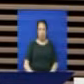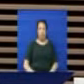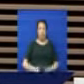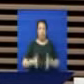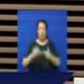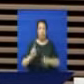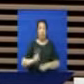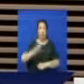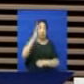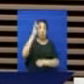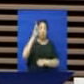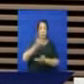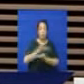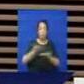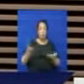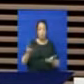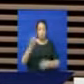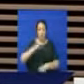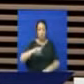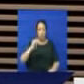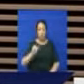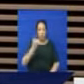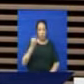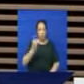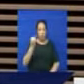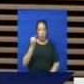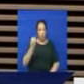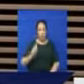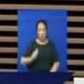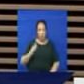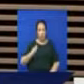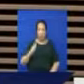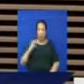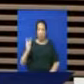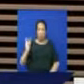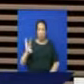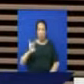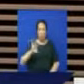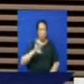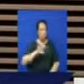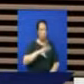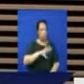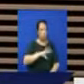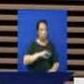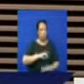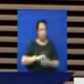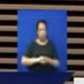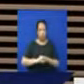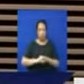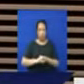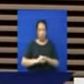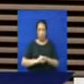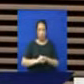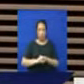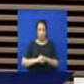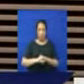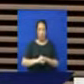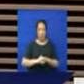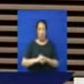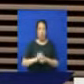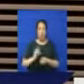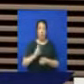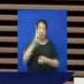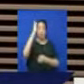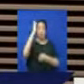significantes e relevantes na vida de cada um. Que Deus, pastor Milton, pastor Elidi, abençoe